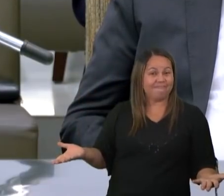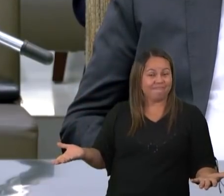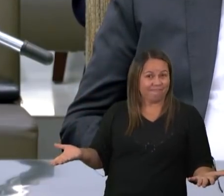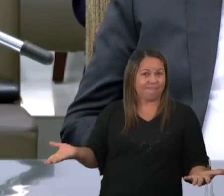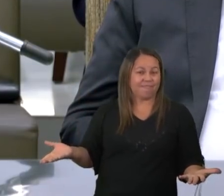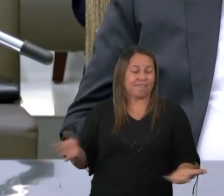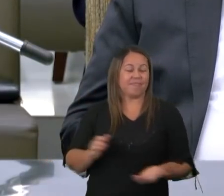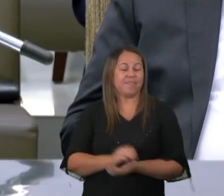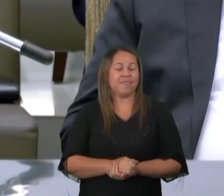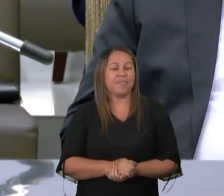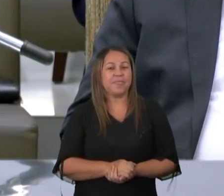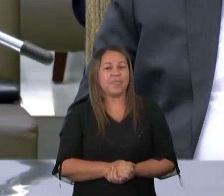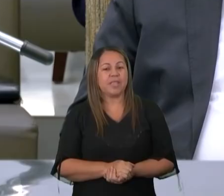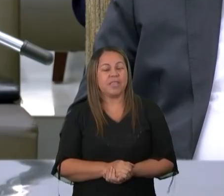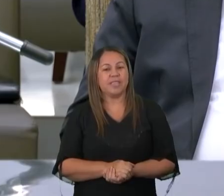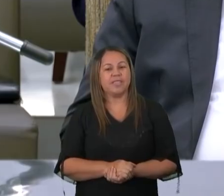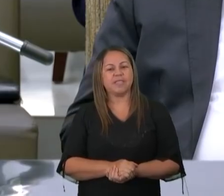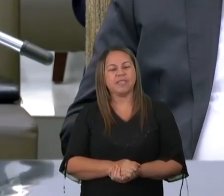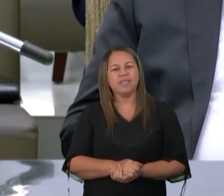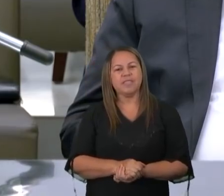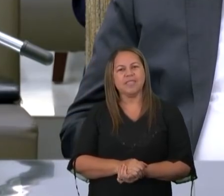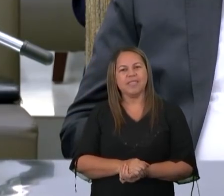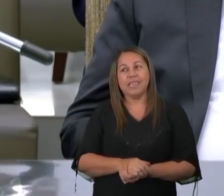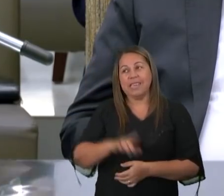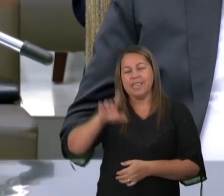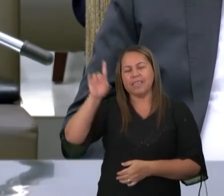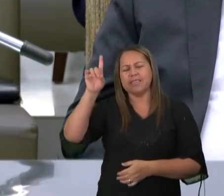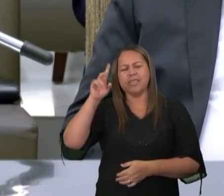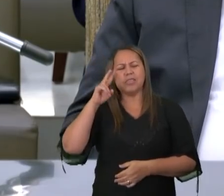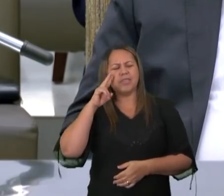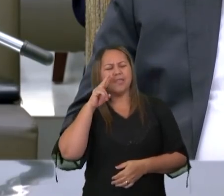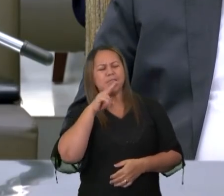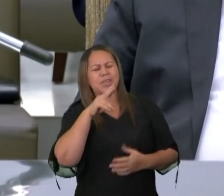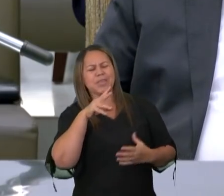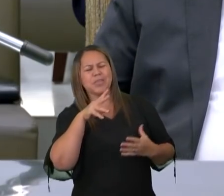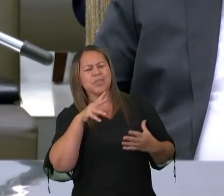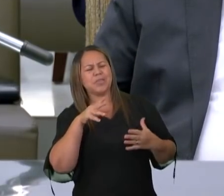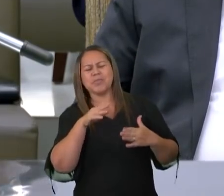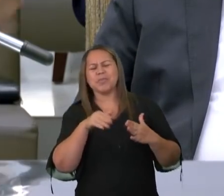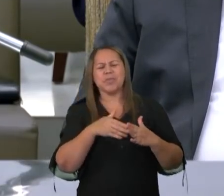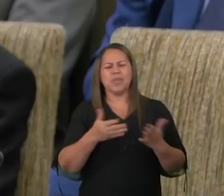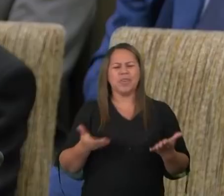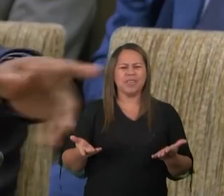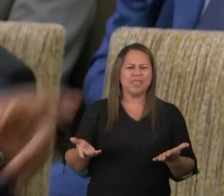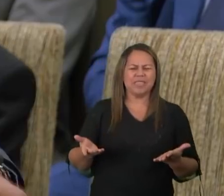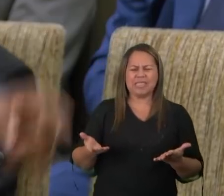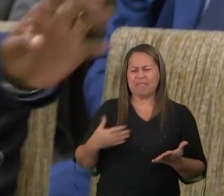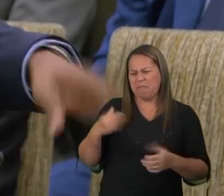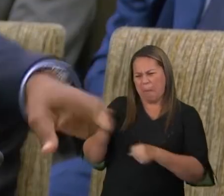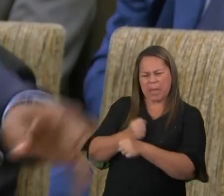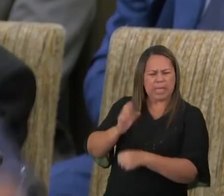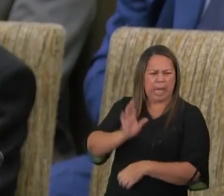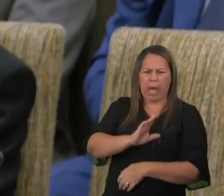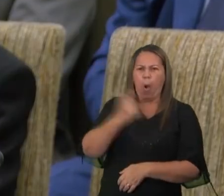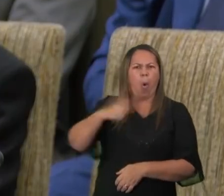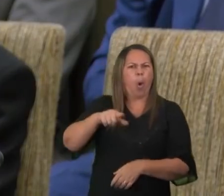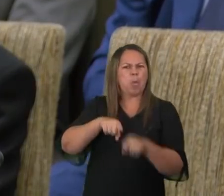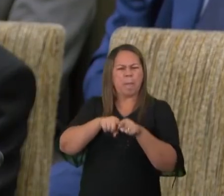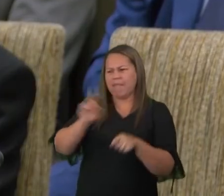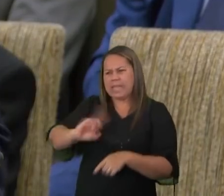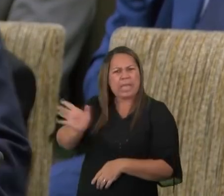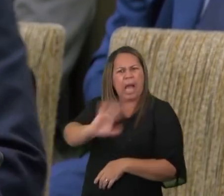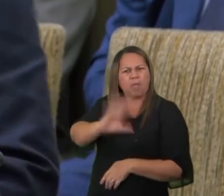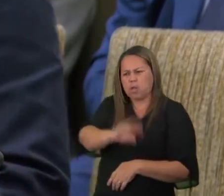Aleluia. E no invisível Deus trabalhando. Vou matar, e o irmão diz: não, mata não, é nosso sangue, joga aí no poço.